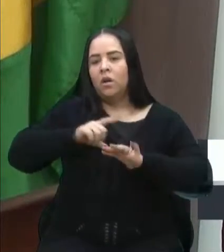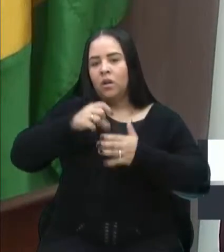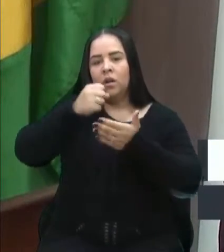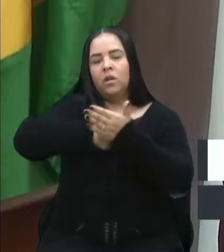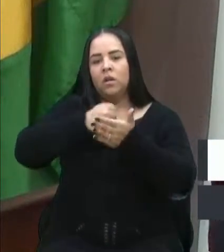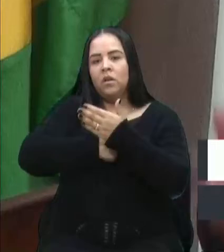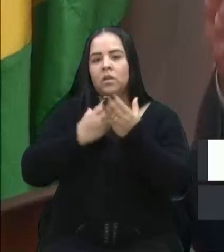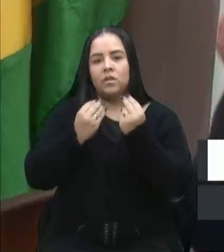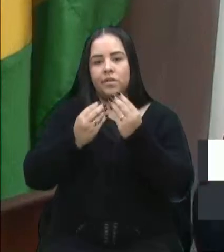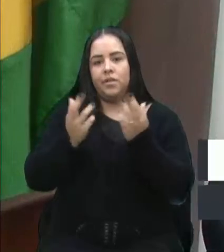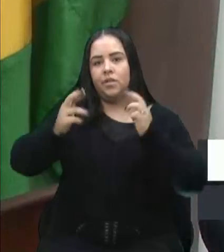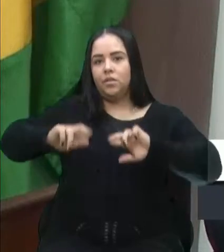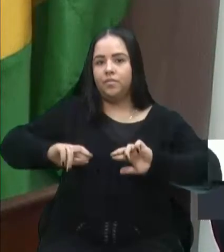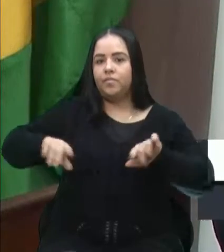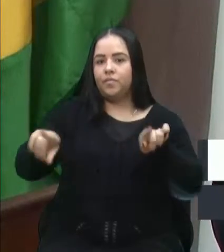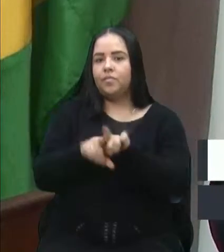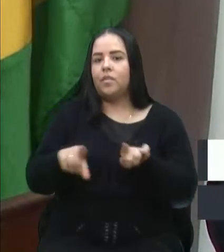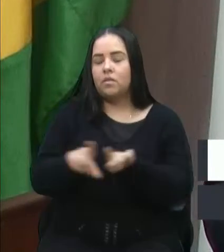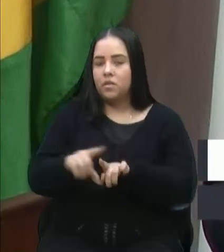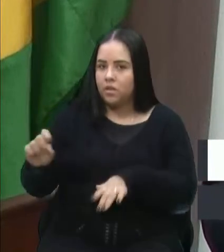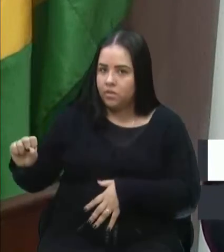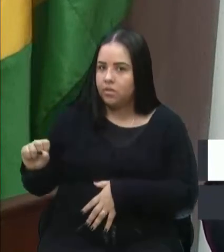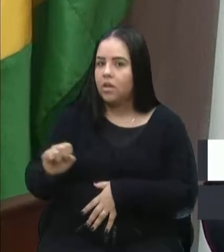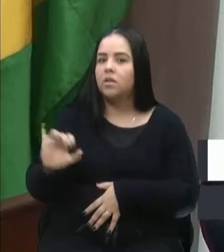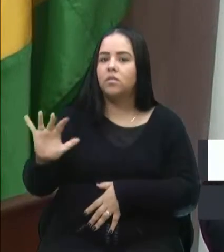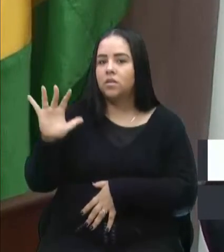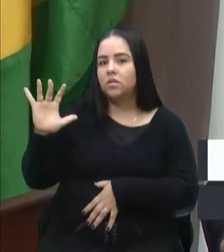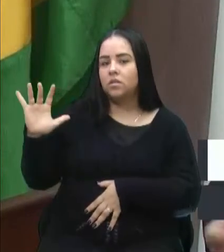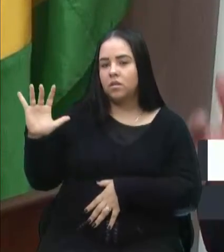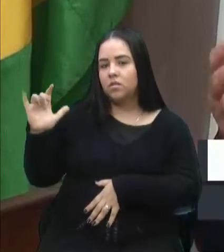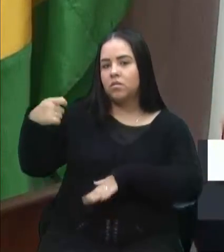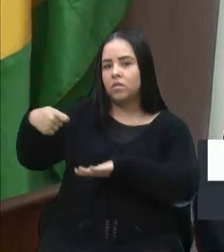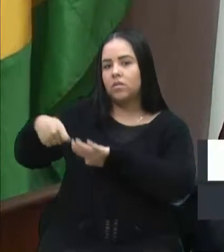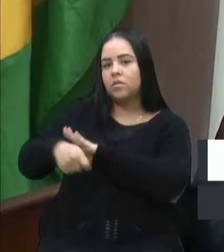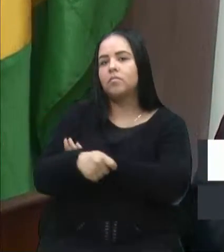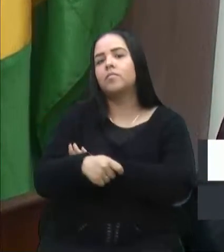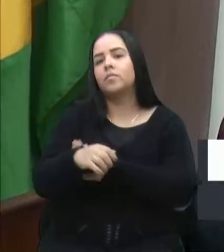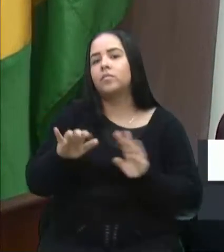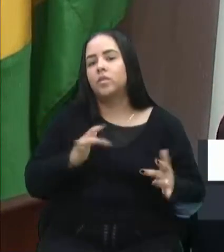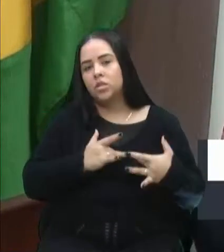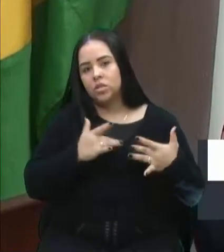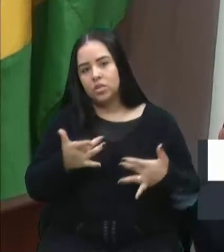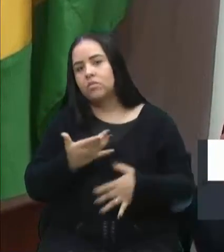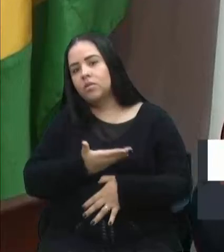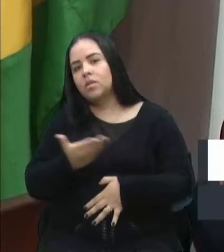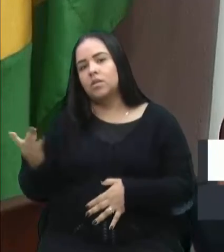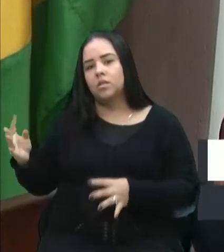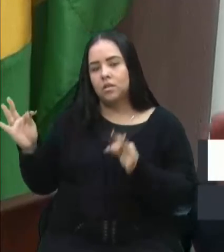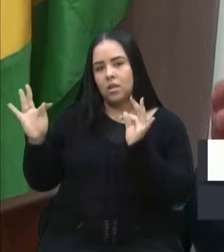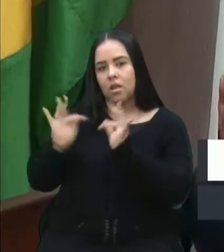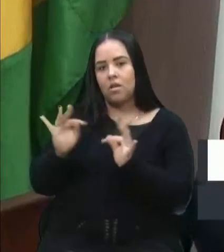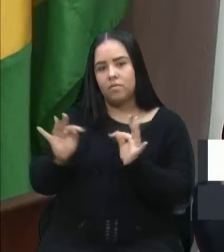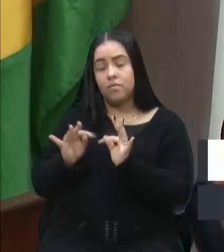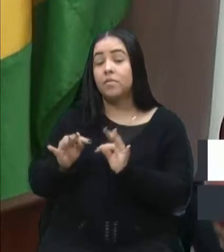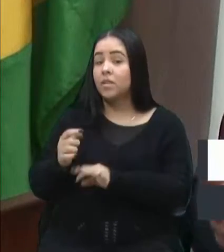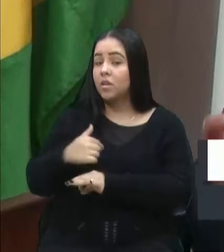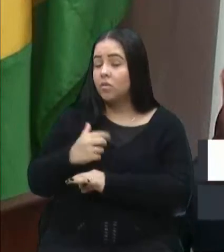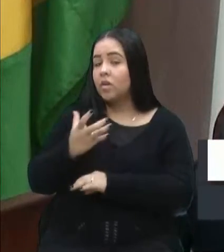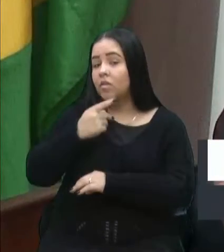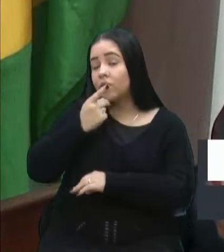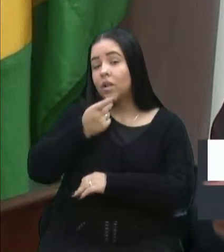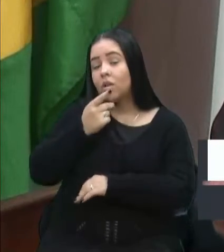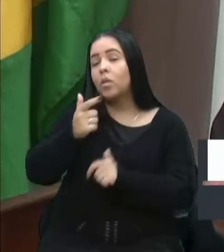por aquela região. E também reconhecer o financiamento, o empenho dos técnicos. Quero reconhecer o trabalho